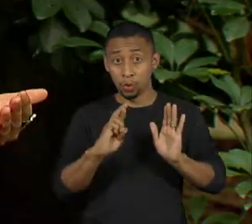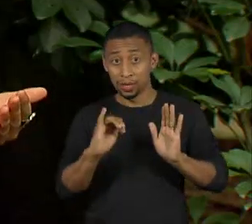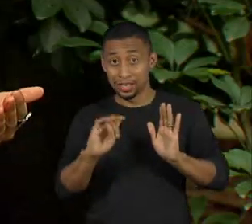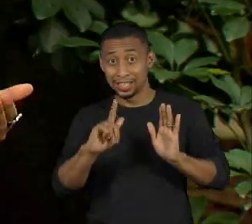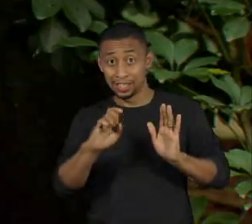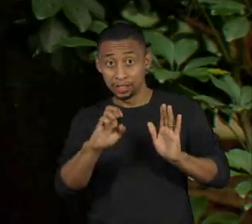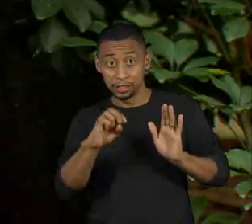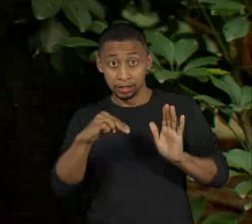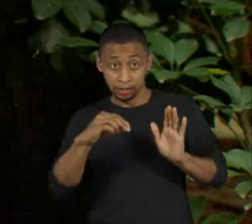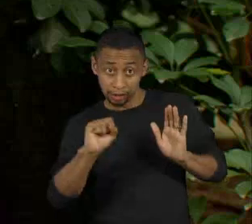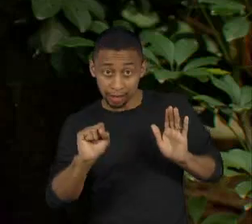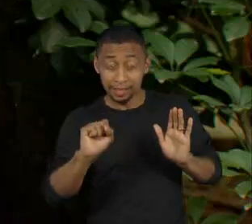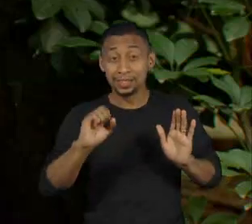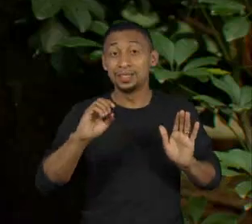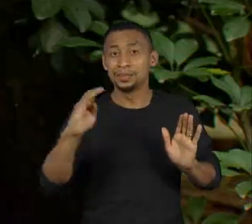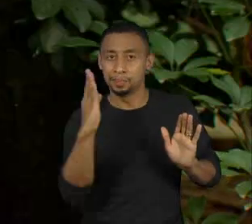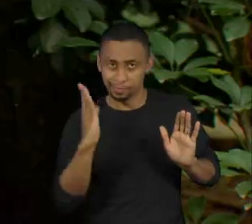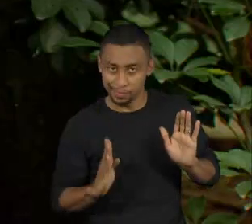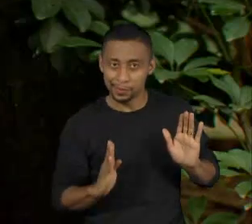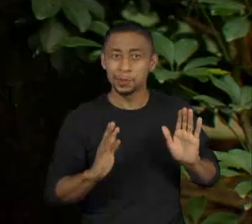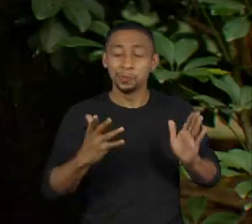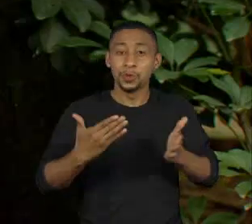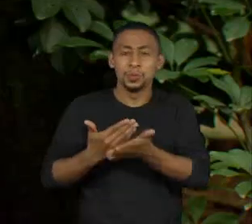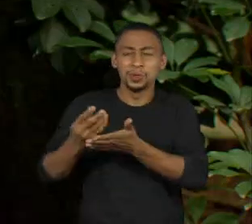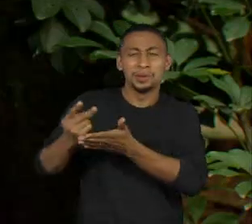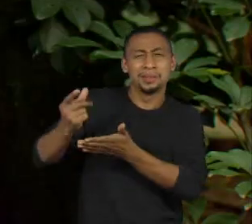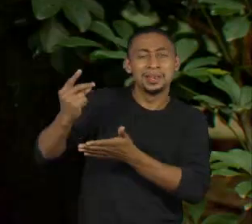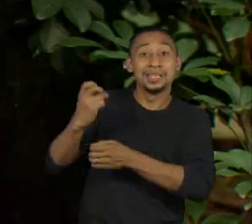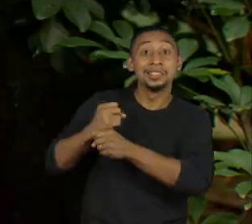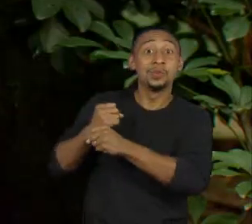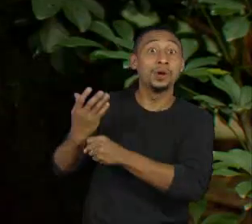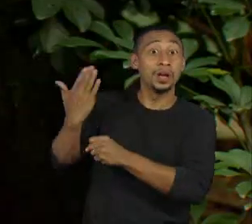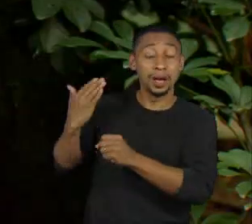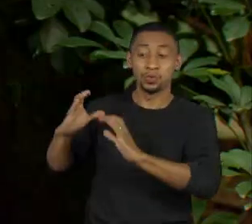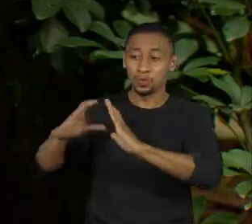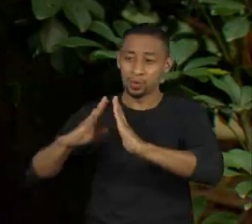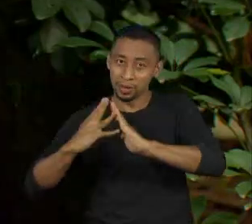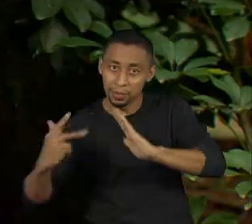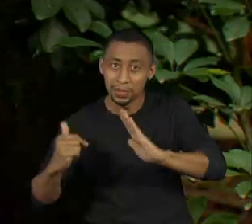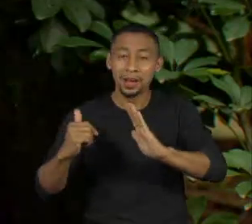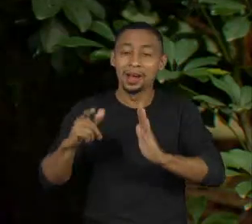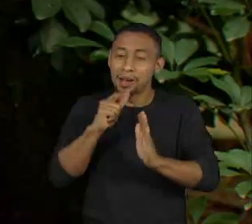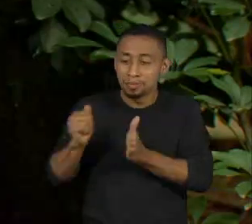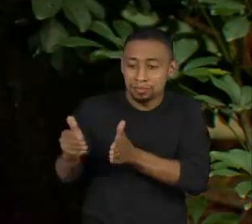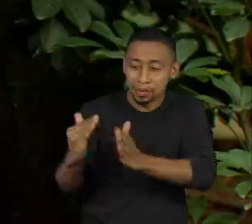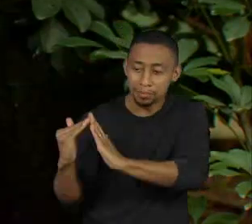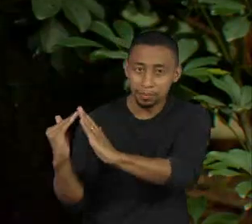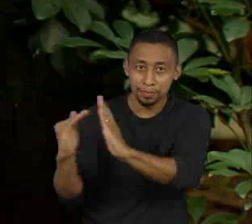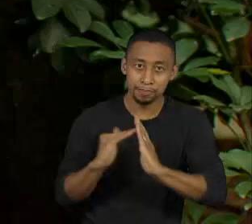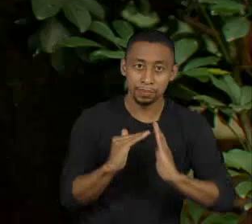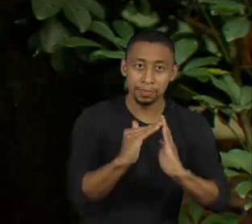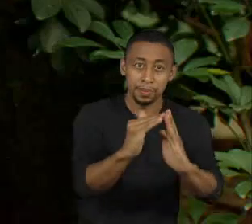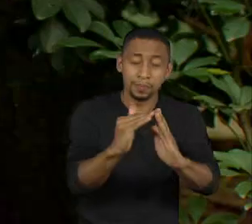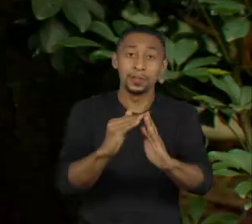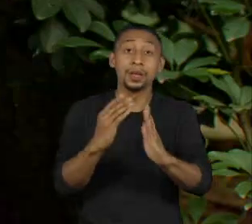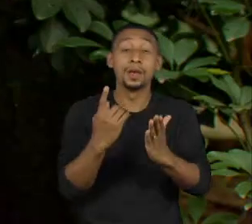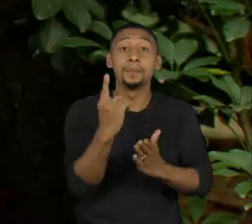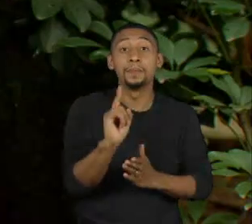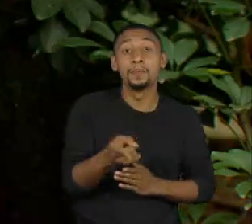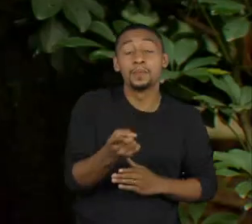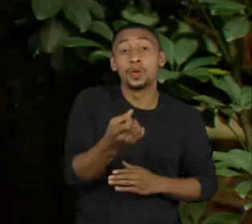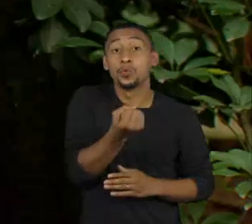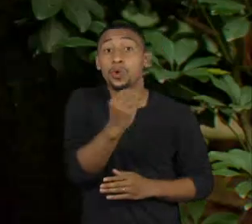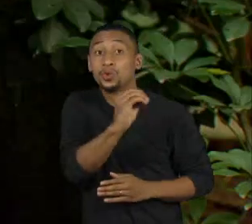5 anos com populações indígenas, quilombolas e ribeirinhos. São cerca de 1.800 produtores